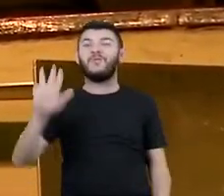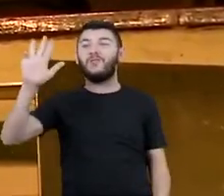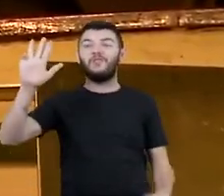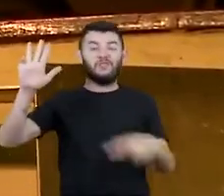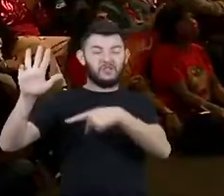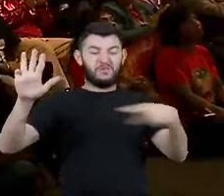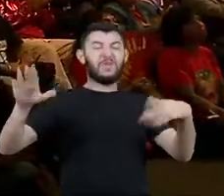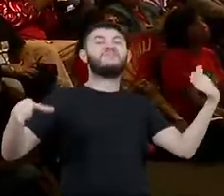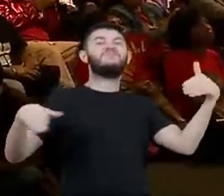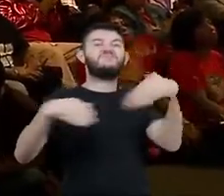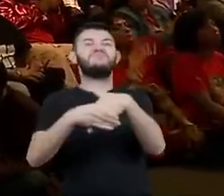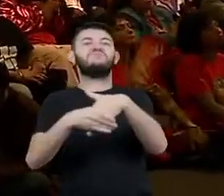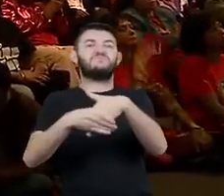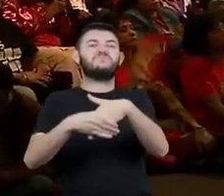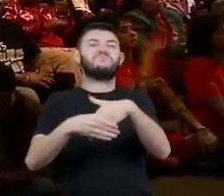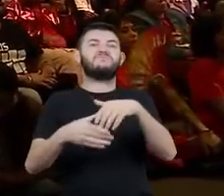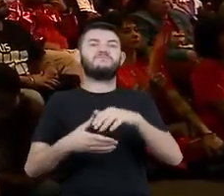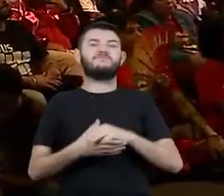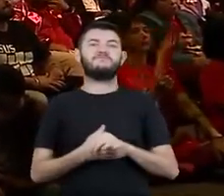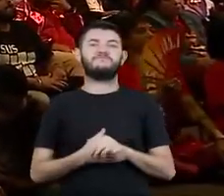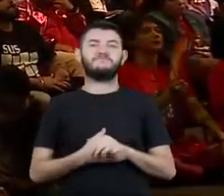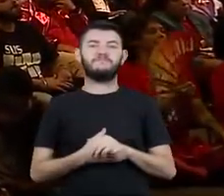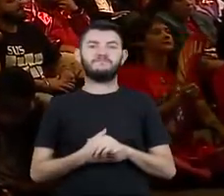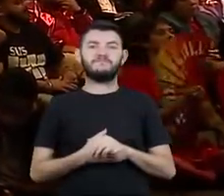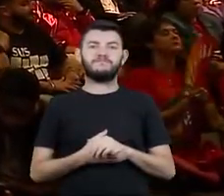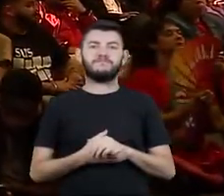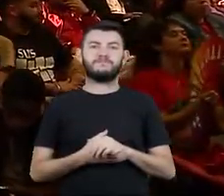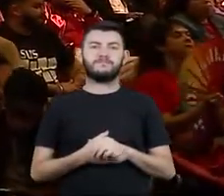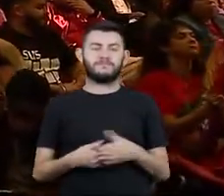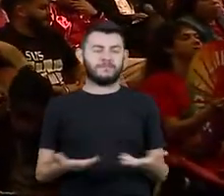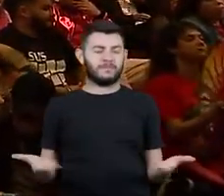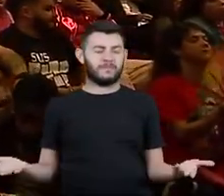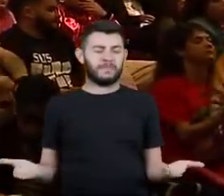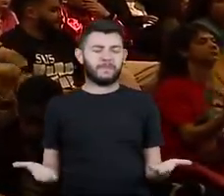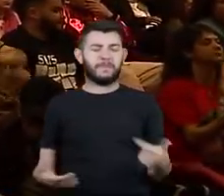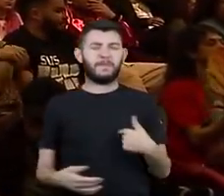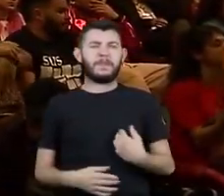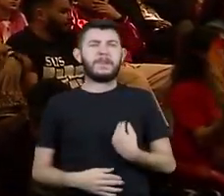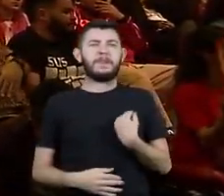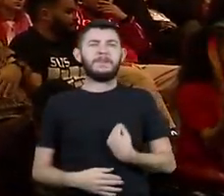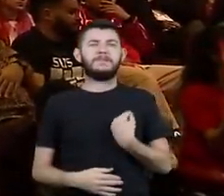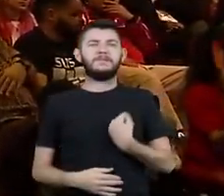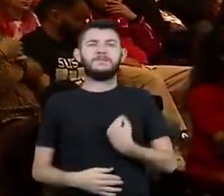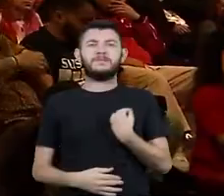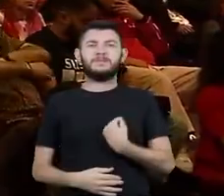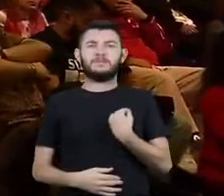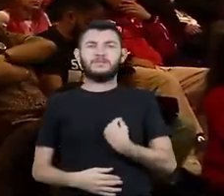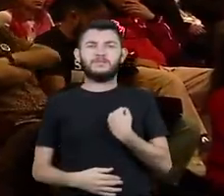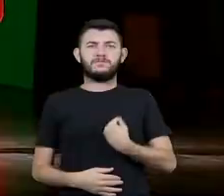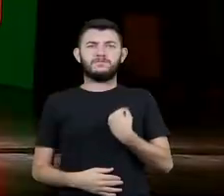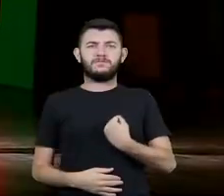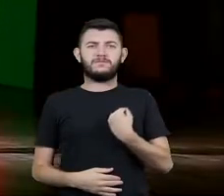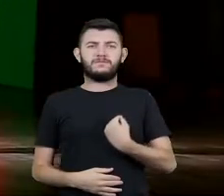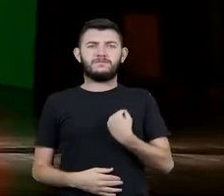E é por isso que eu estou aqui hoje. É por isso que eu estou aqui. Porque sem a